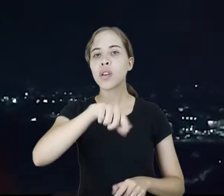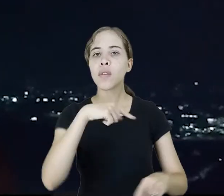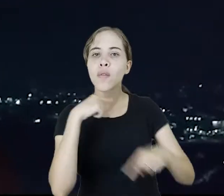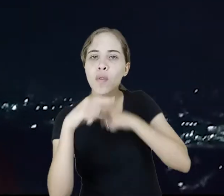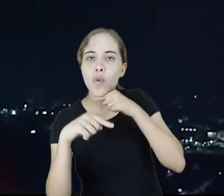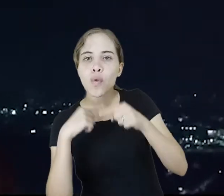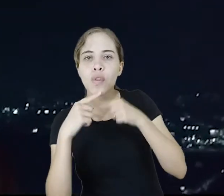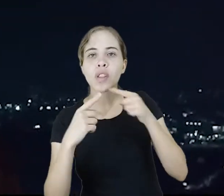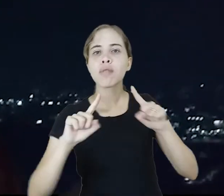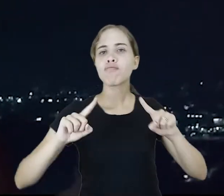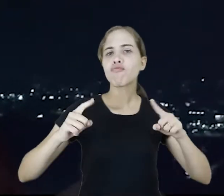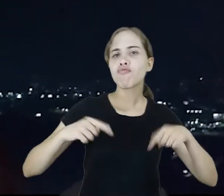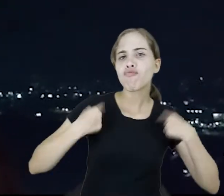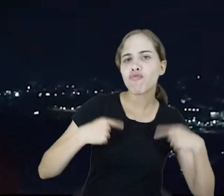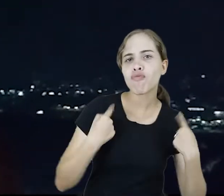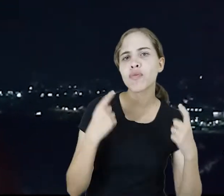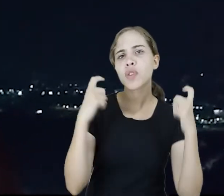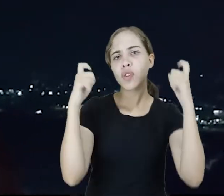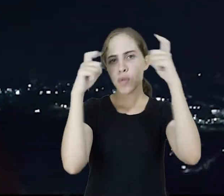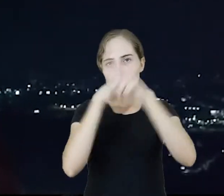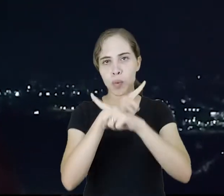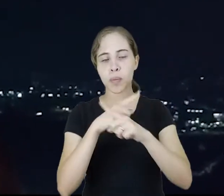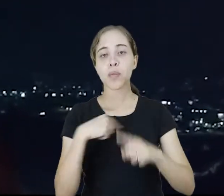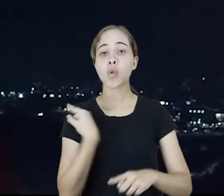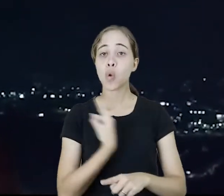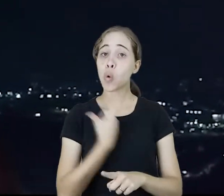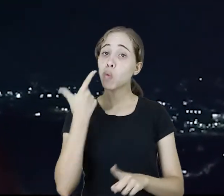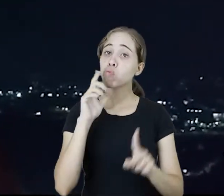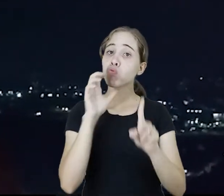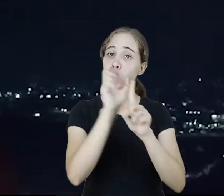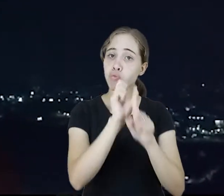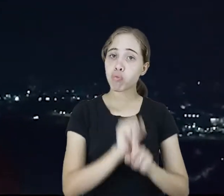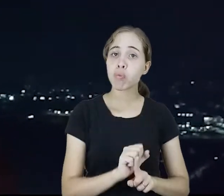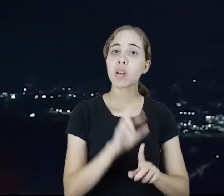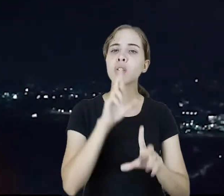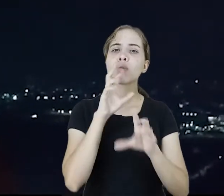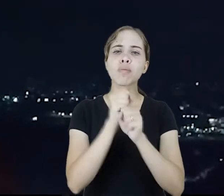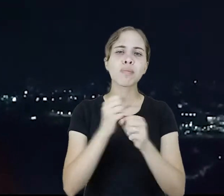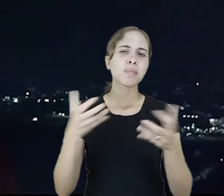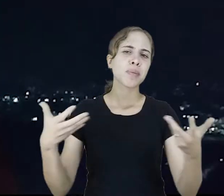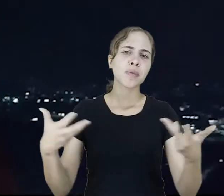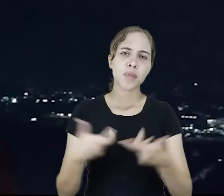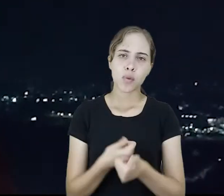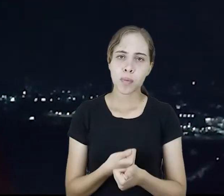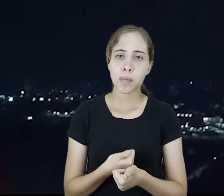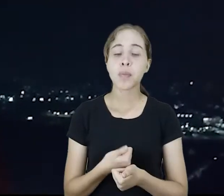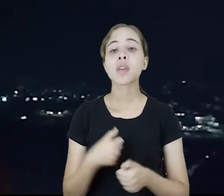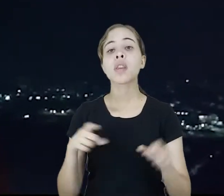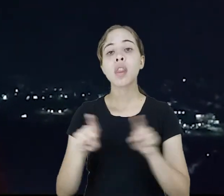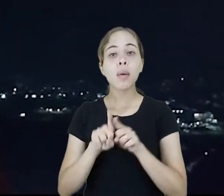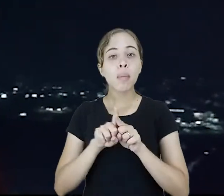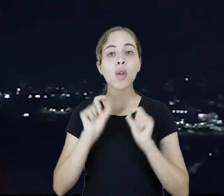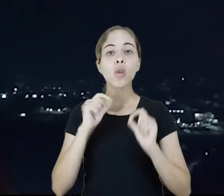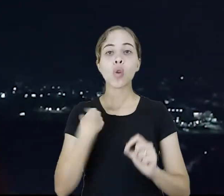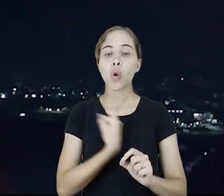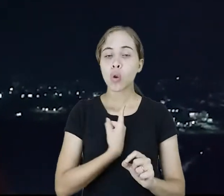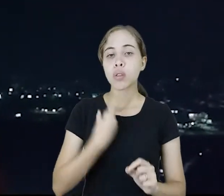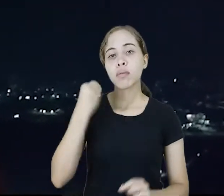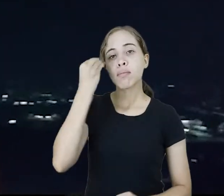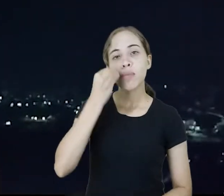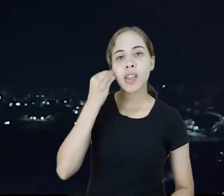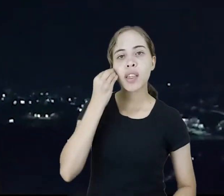suas dificuldades. Alcançamos resultados maravilhosos, mas mais do que isso, vivenciamos